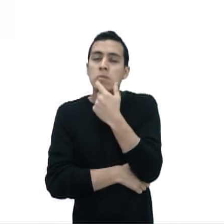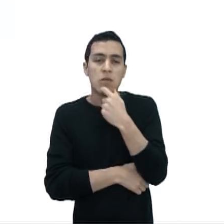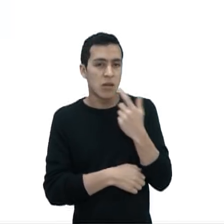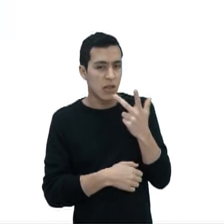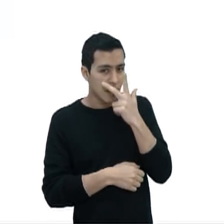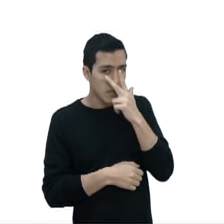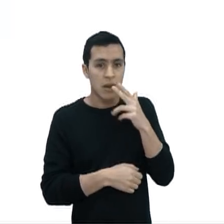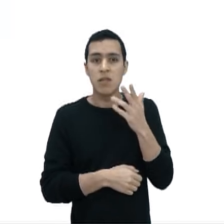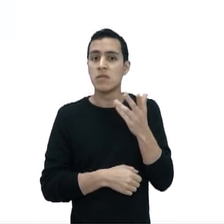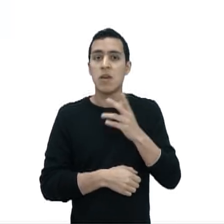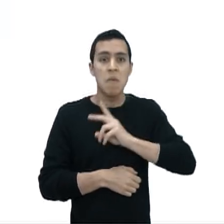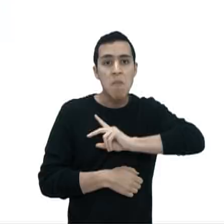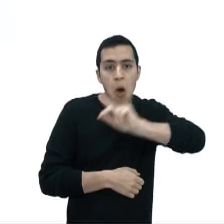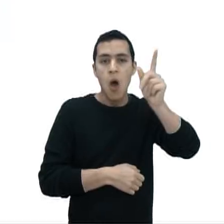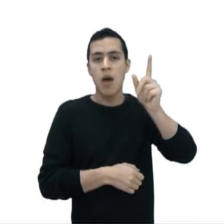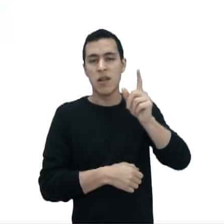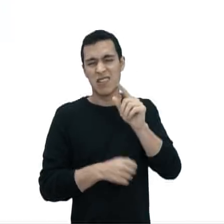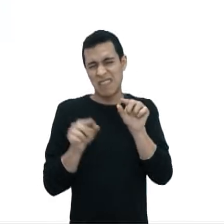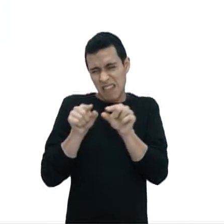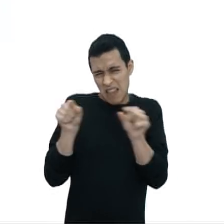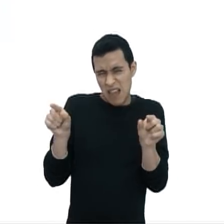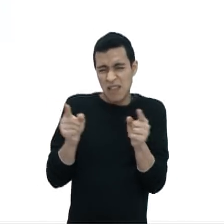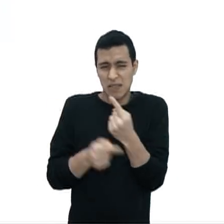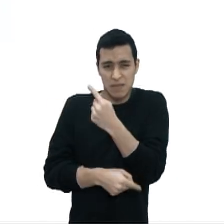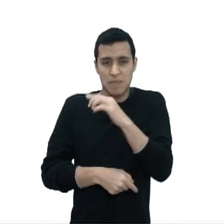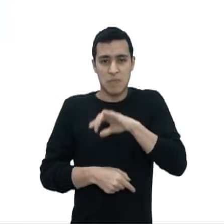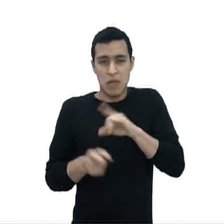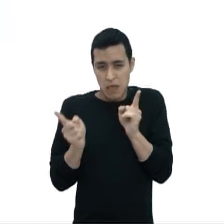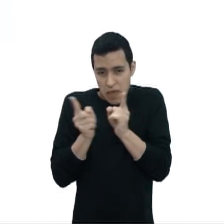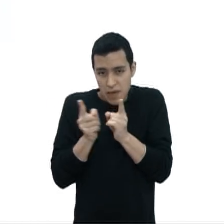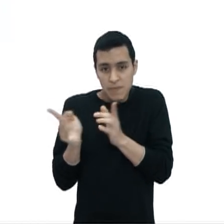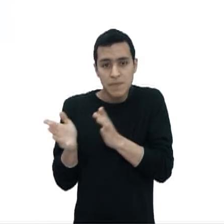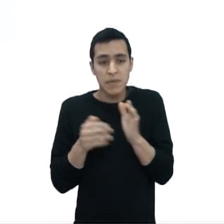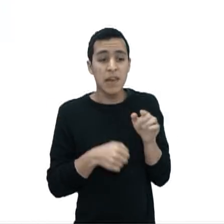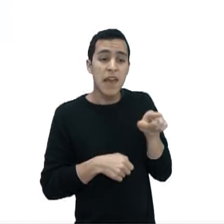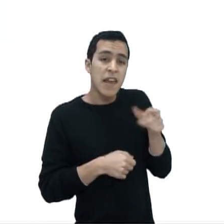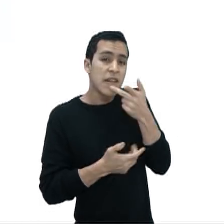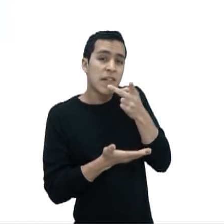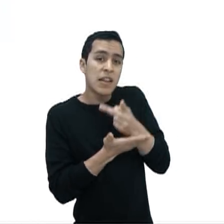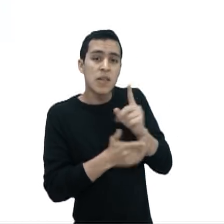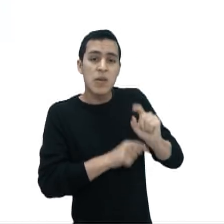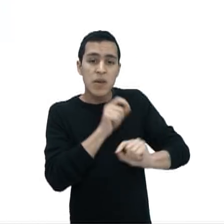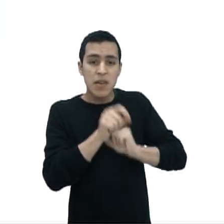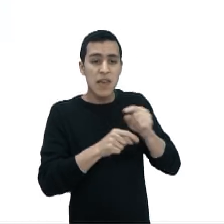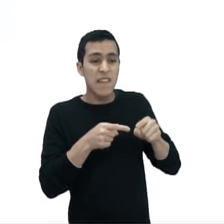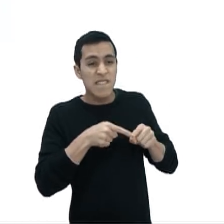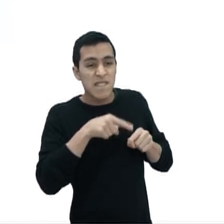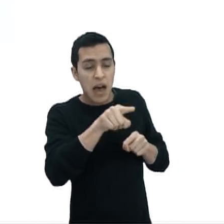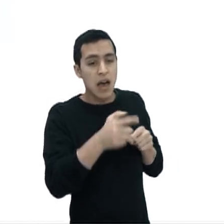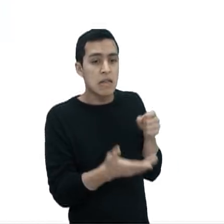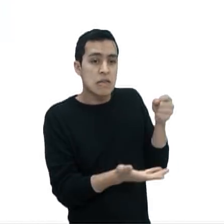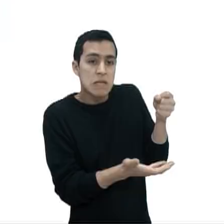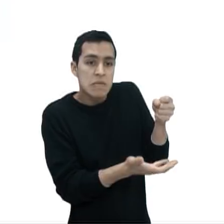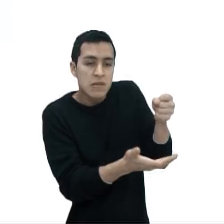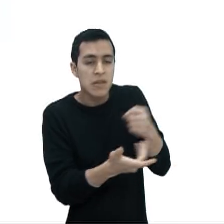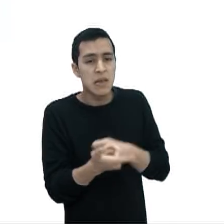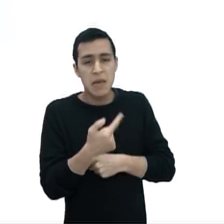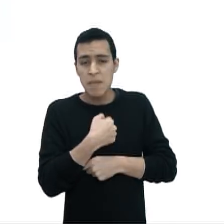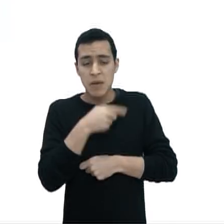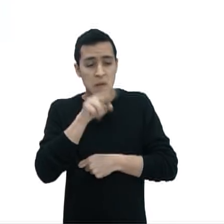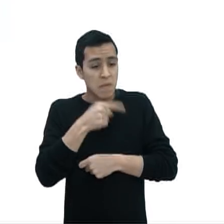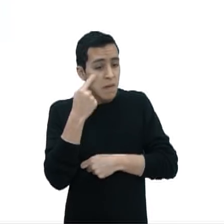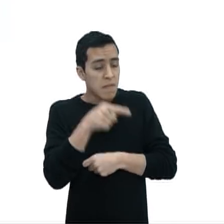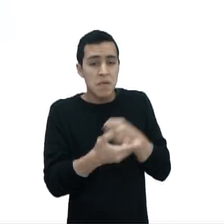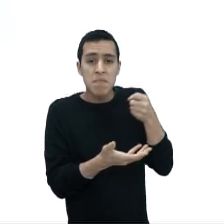dizer vamos nessa, né? Então romessa. Ele diz sempre que vai à pesca de balde e eu não o vejo levar balde